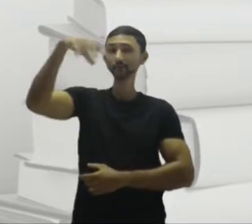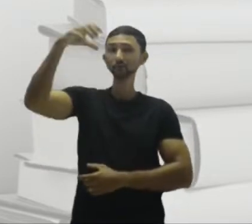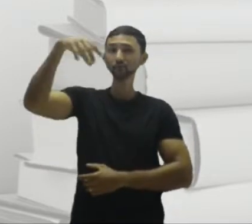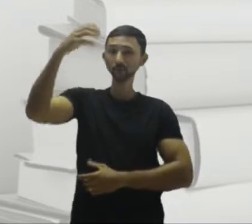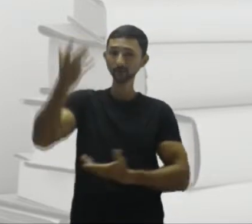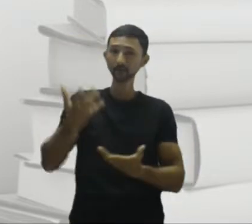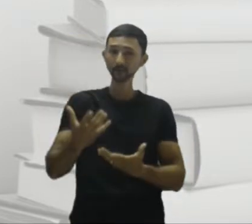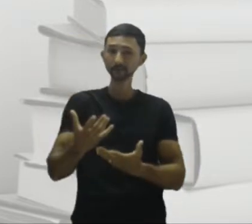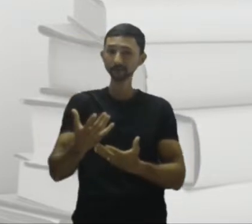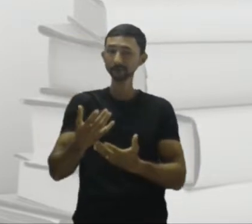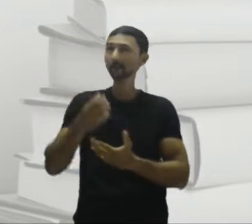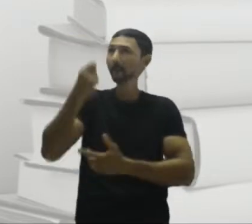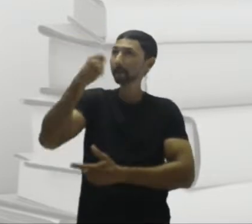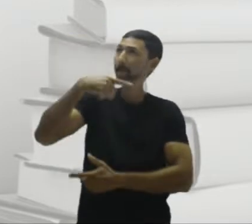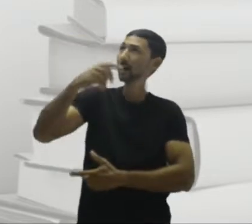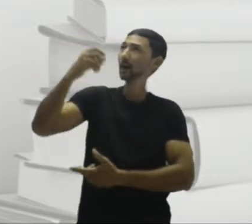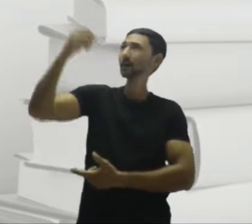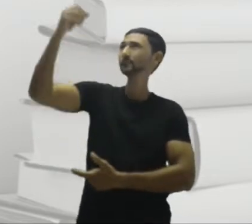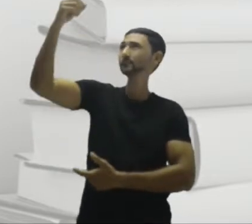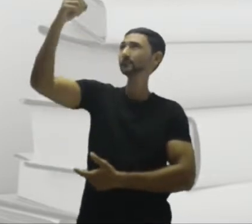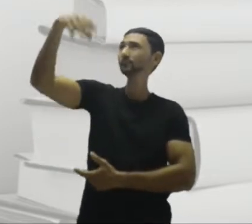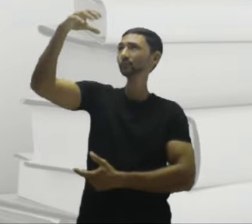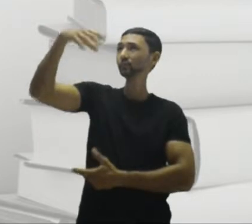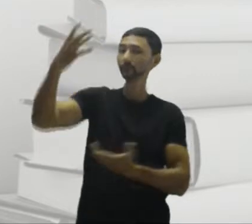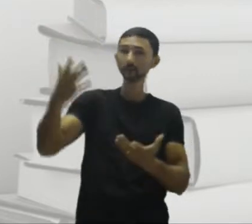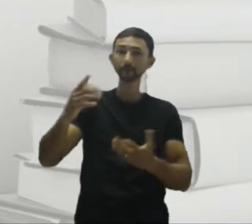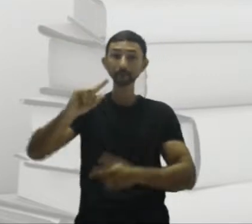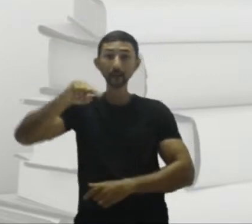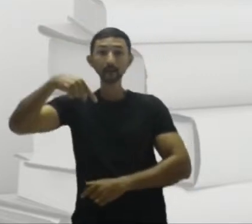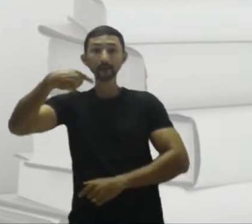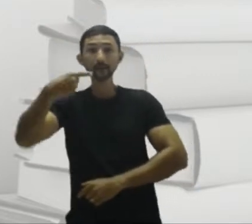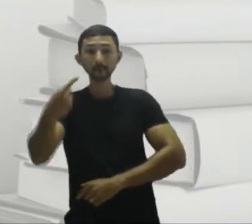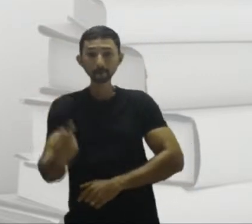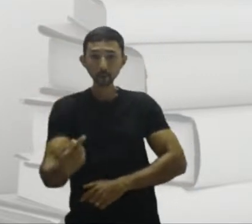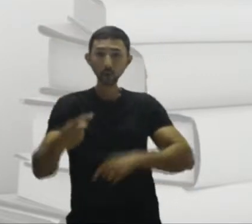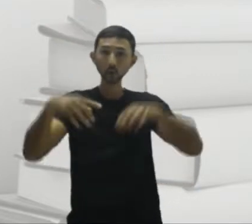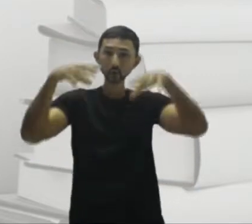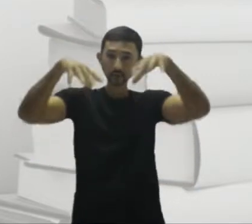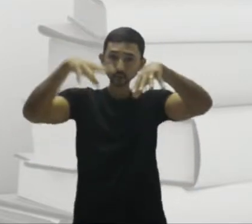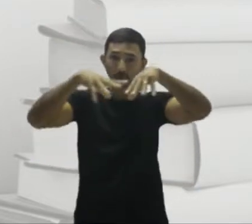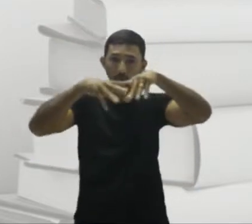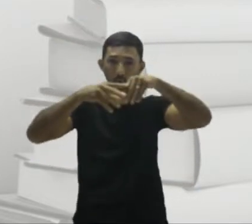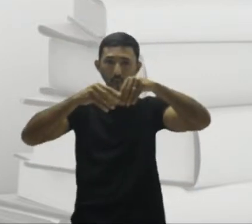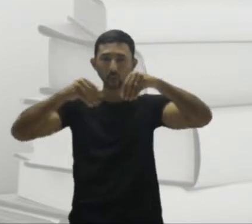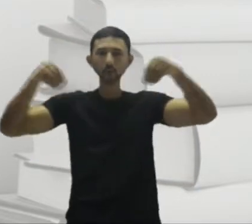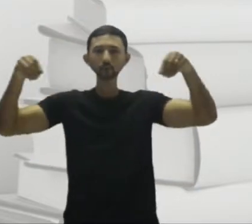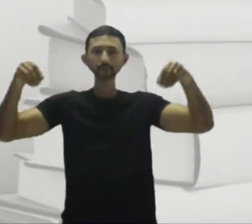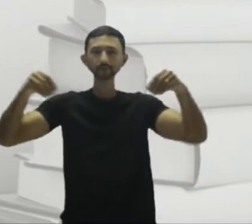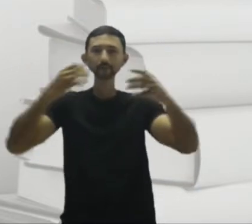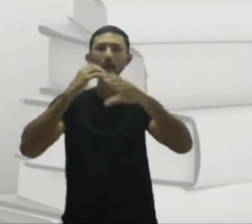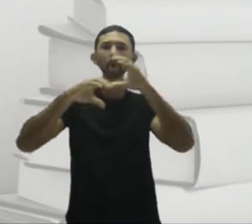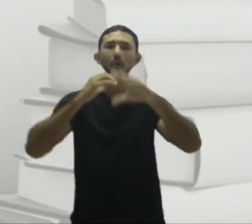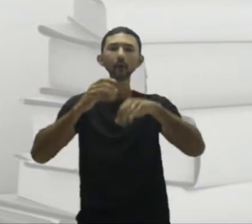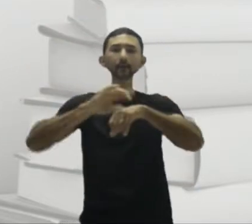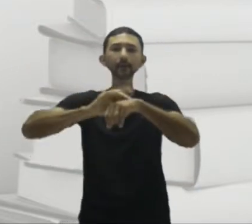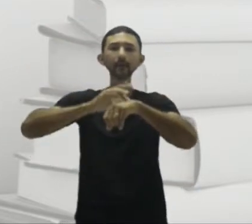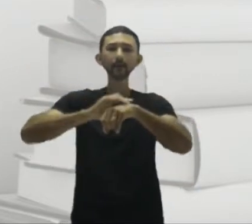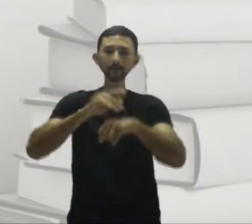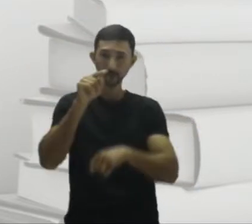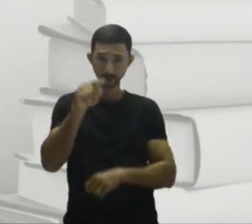chover. Parece que vai chover. Depois que a chuva passar, vou cantar carimbó para